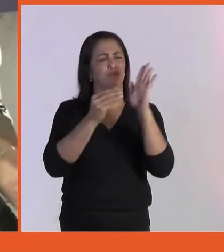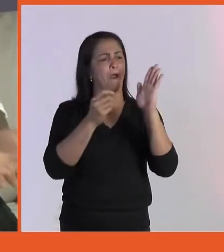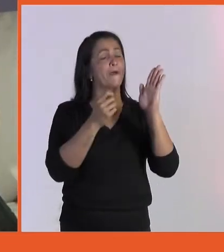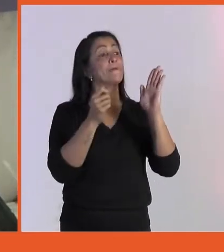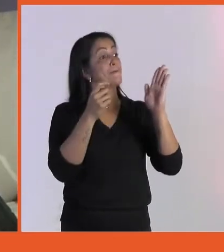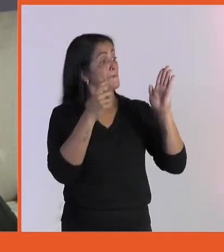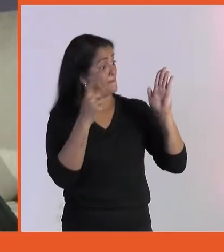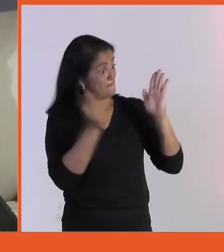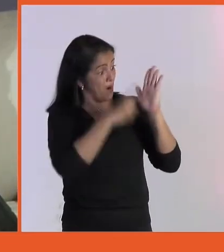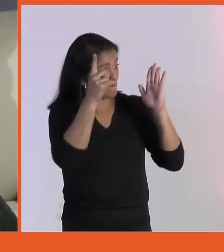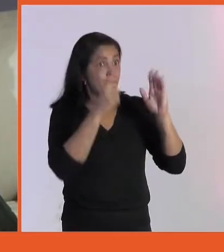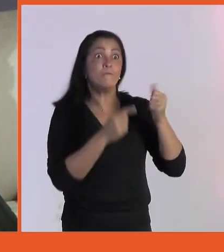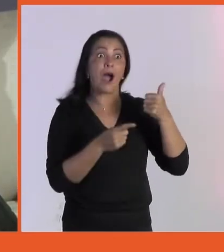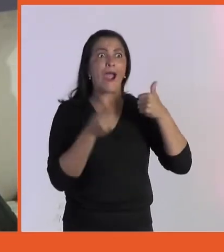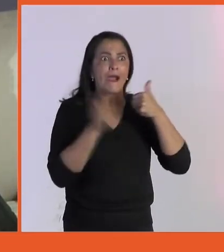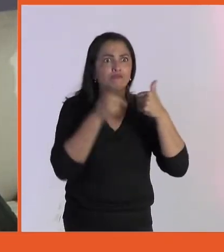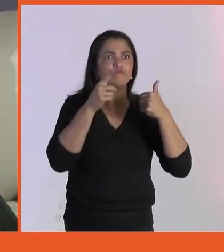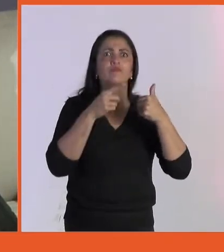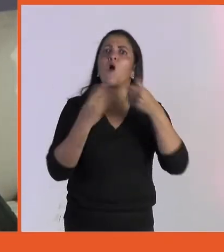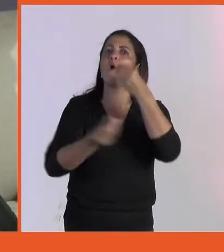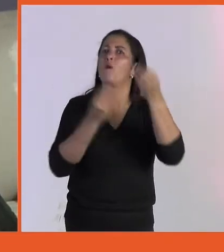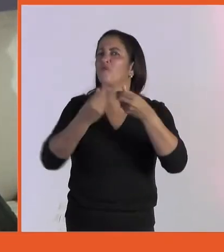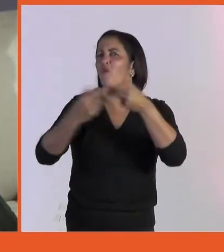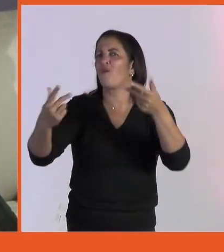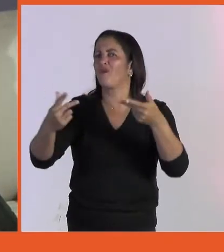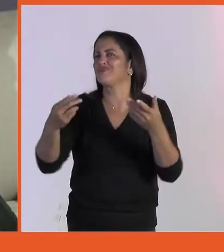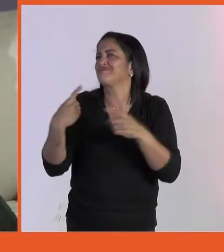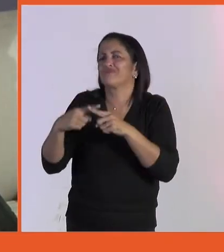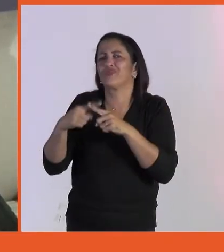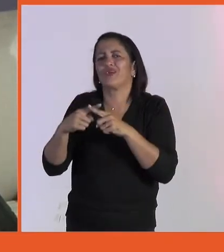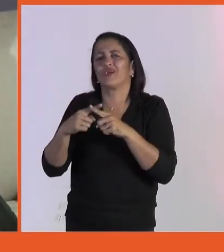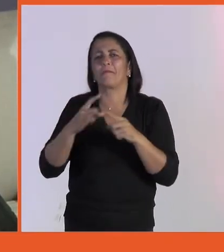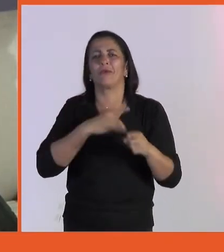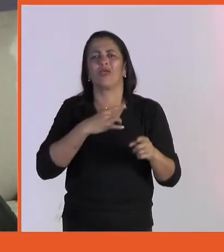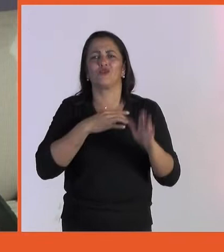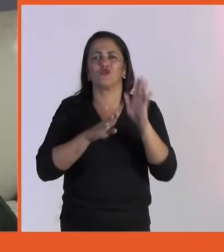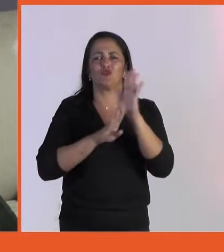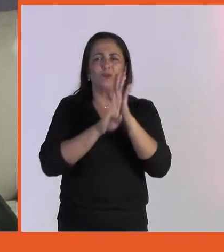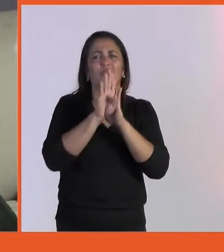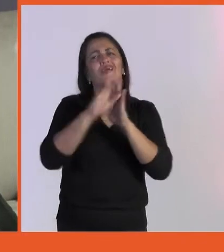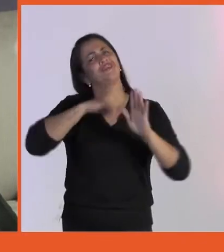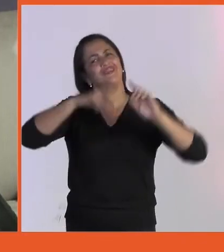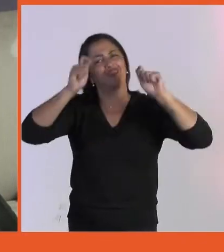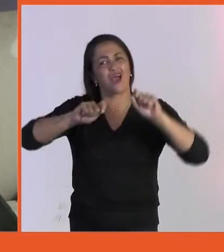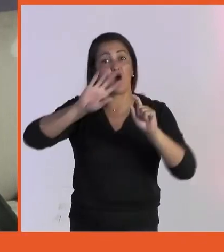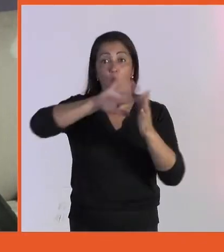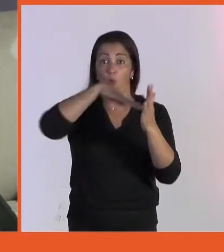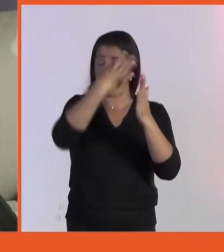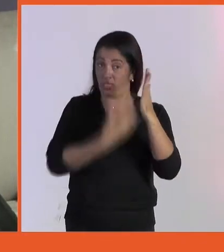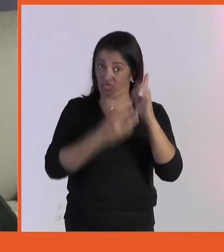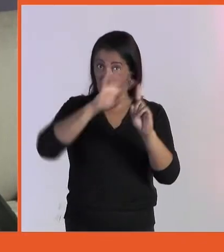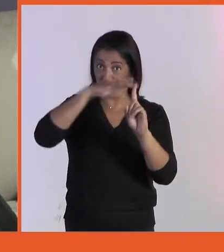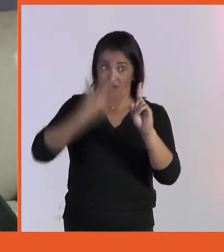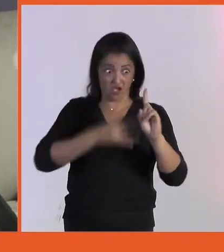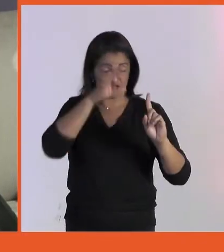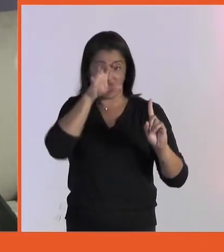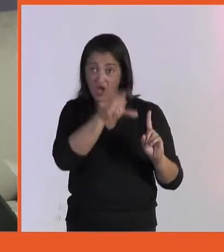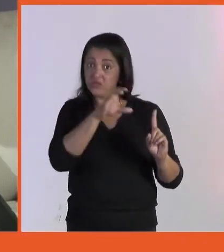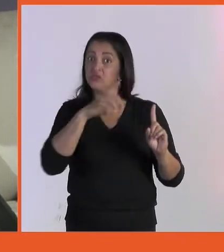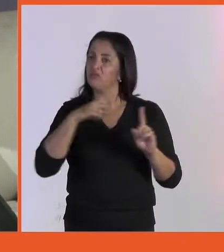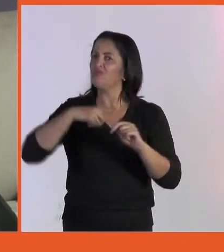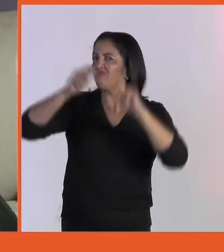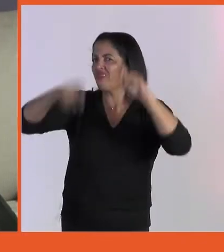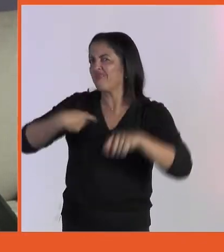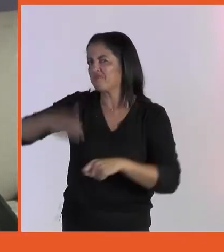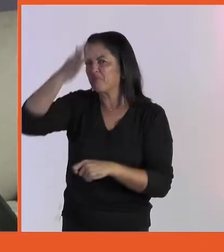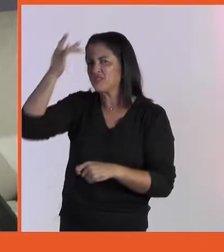tal coisa. Mas é isso, né? Essa não é a sua comunidade. Porque a comunidade percebe quando você também foge ali, talvez, do